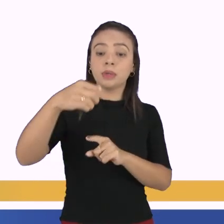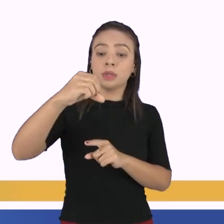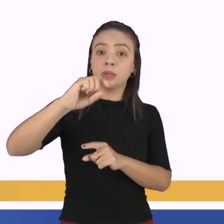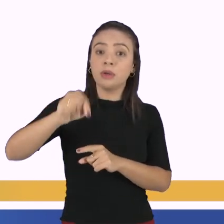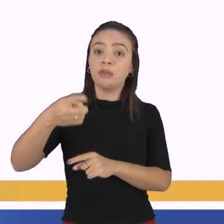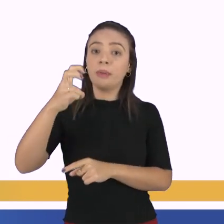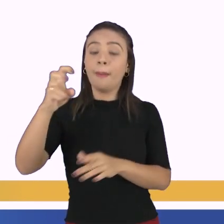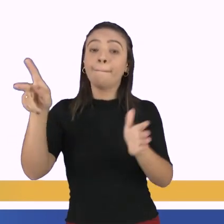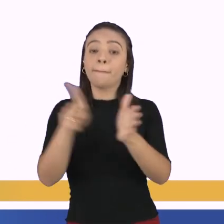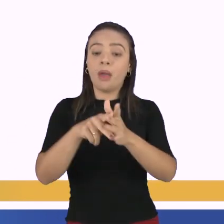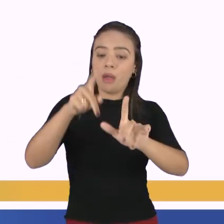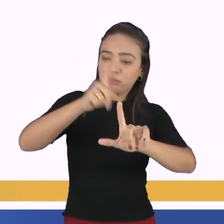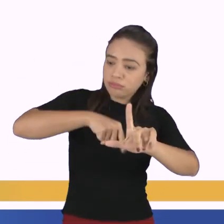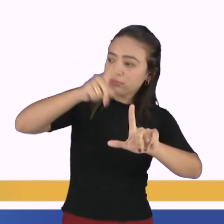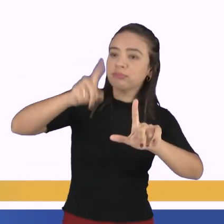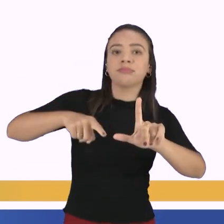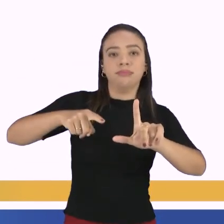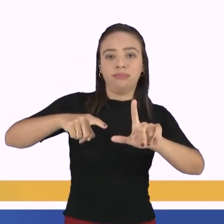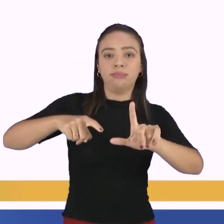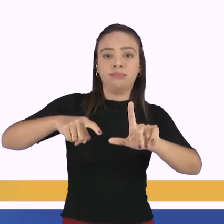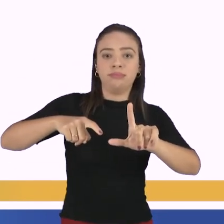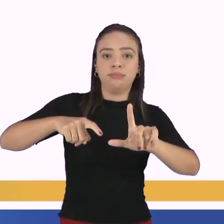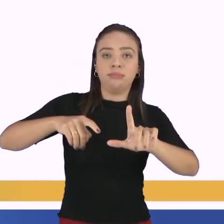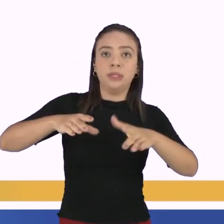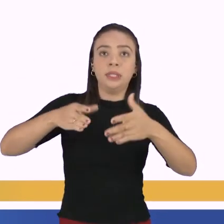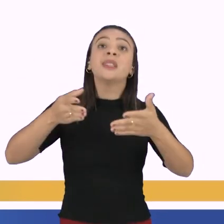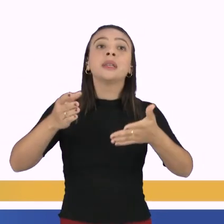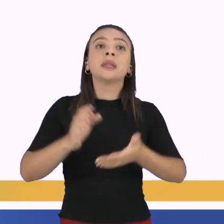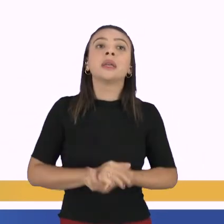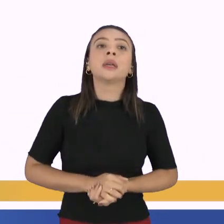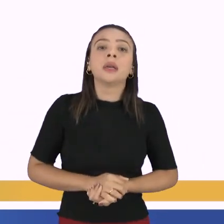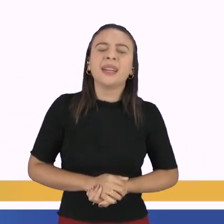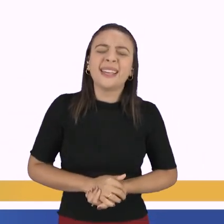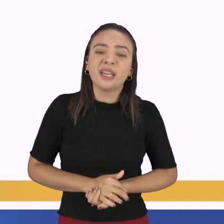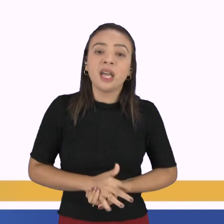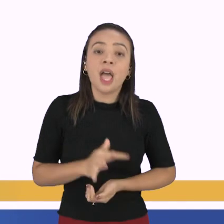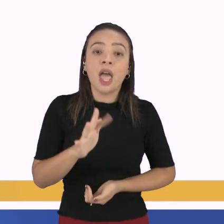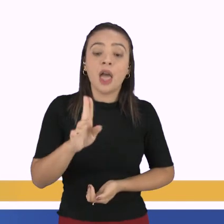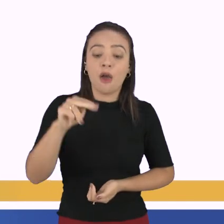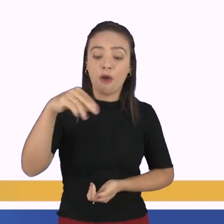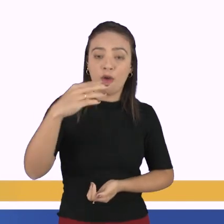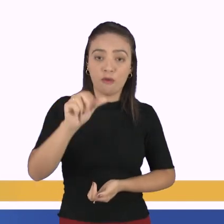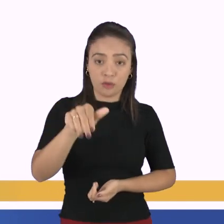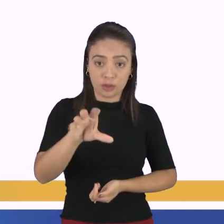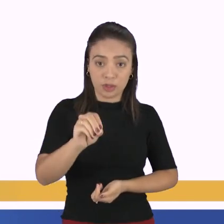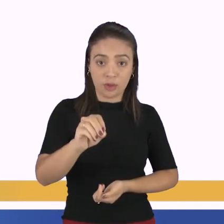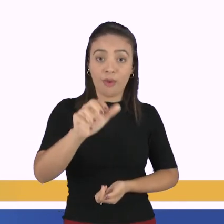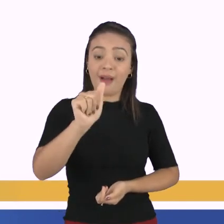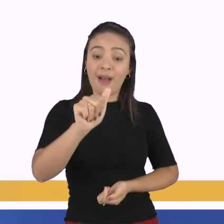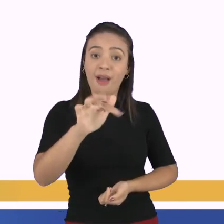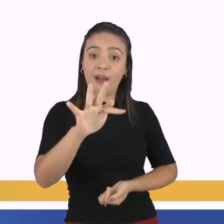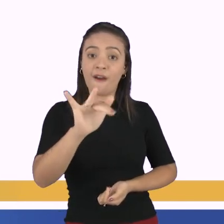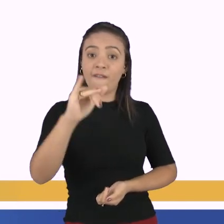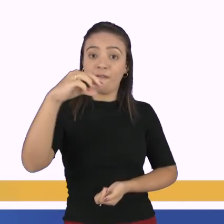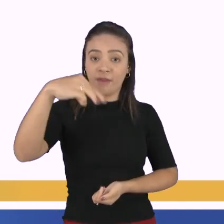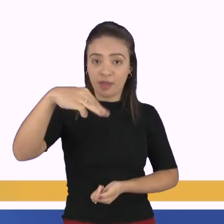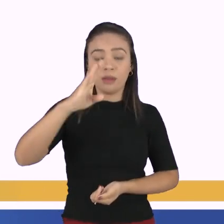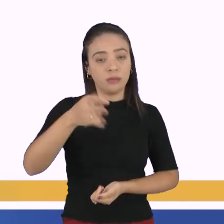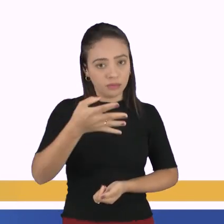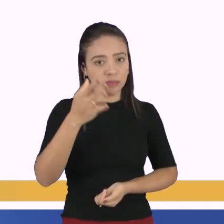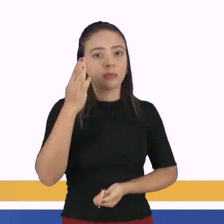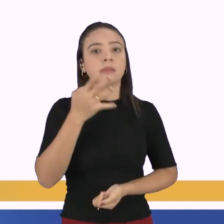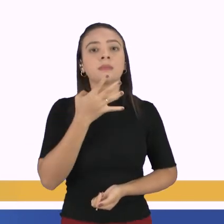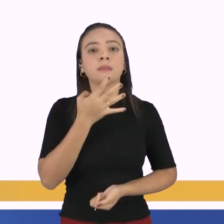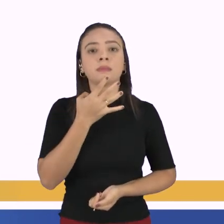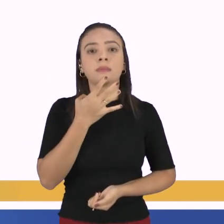também pertence ao gráfico dessa função. Essa função, gente, ela é a chamada função afim que nós já vimos, certo? Nas